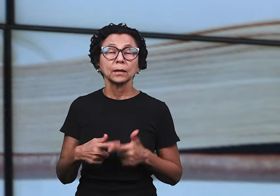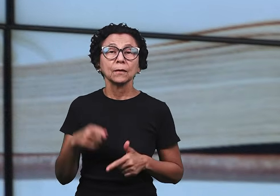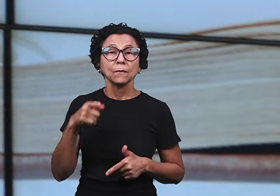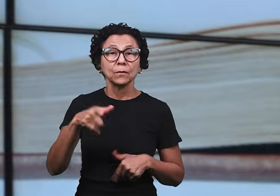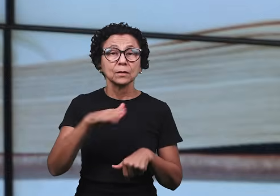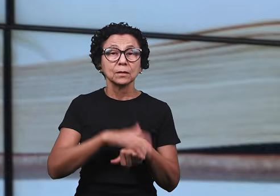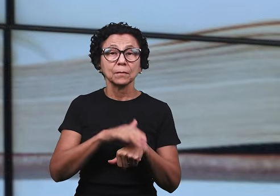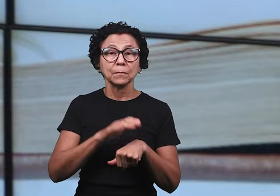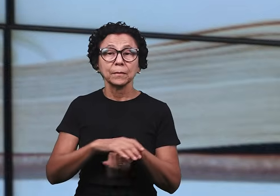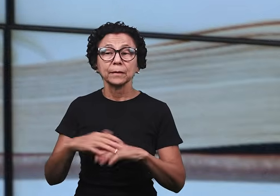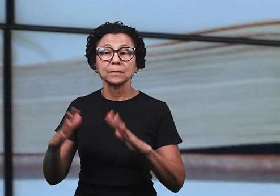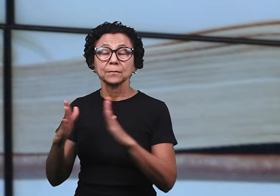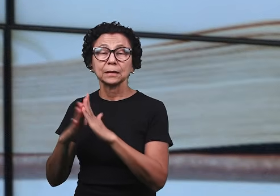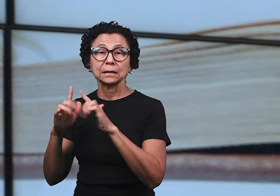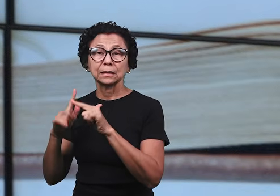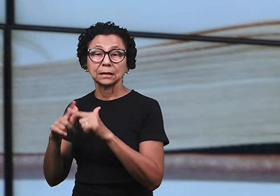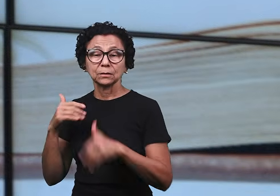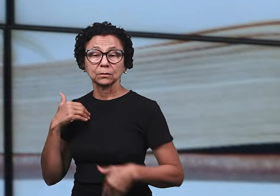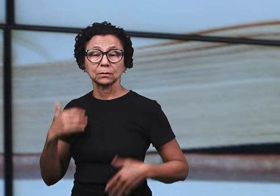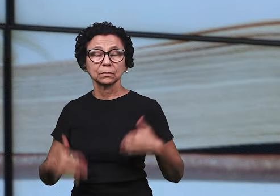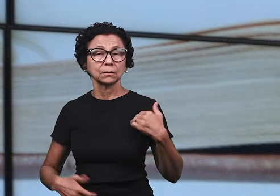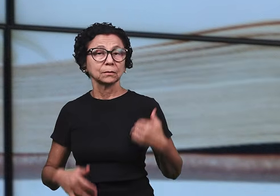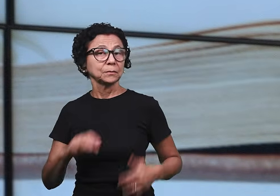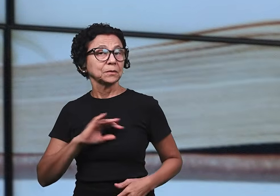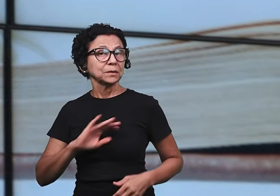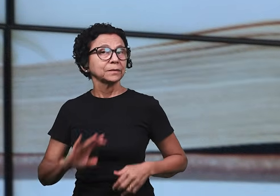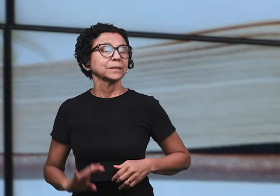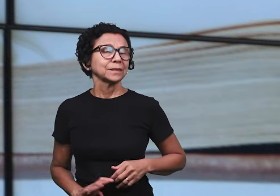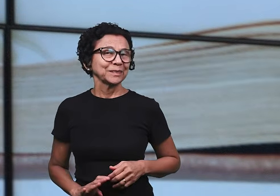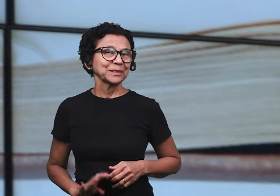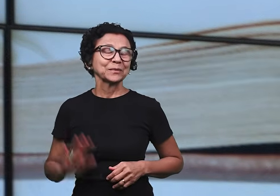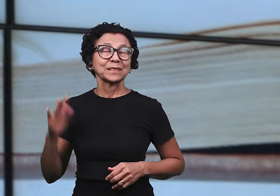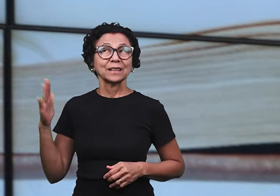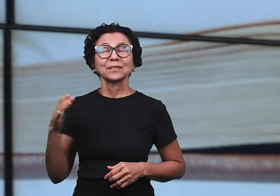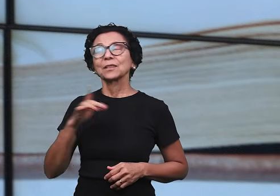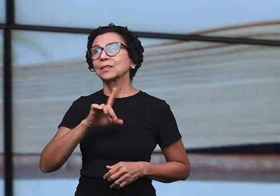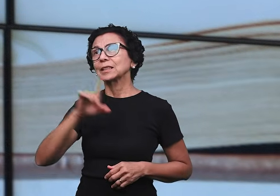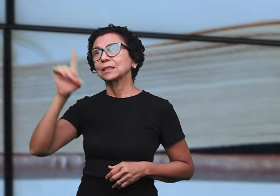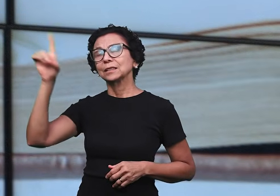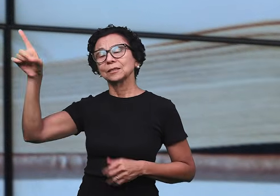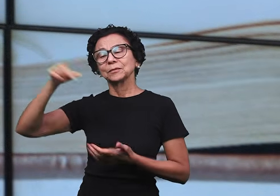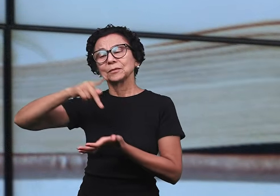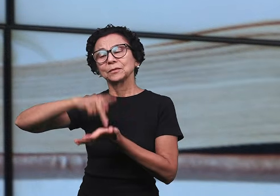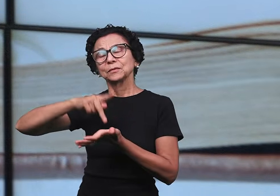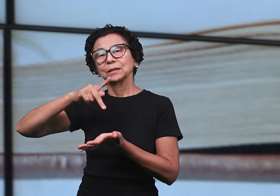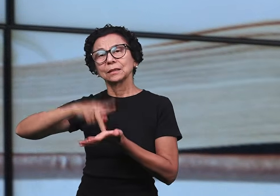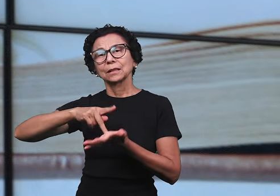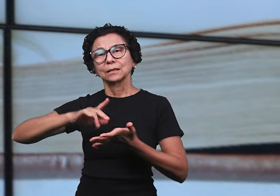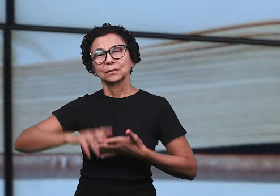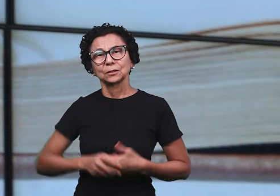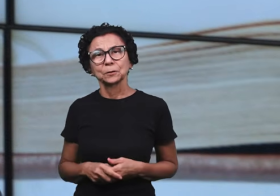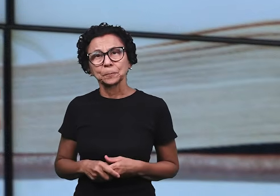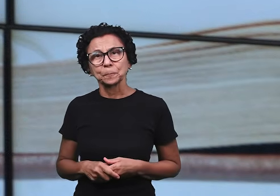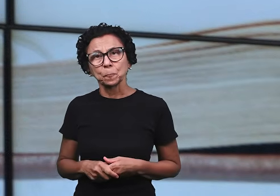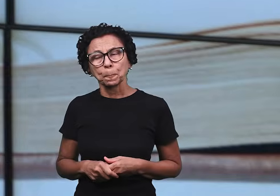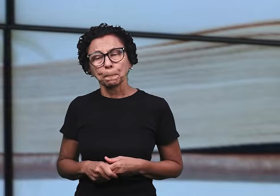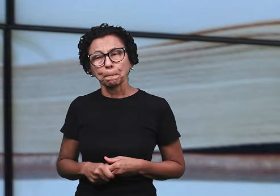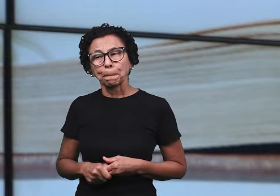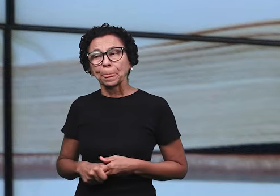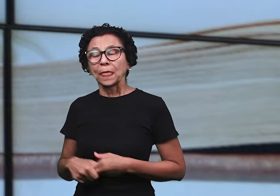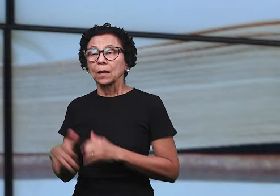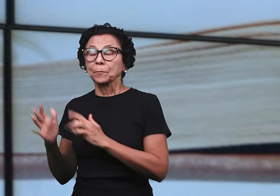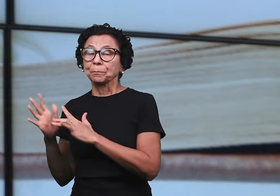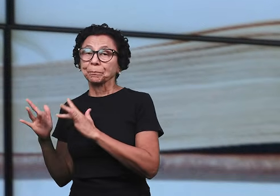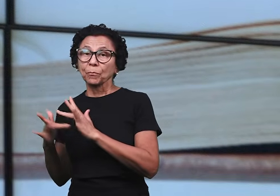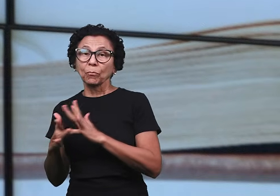igreja e você adora a Deus como verdadeiro adorador. Então, o que